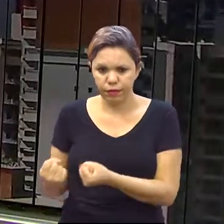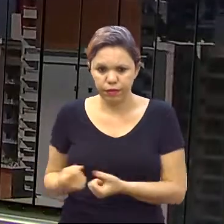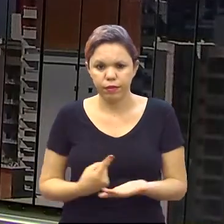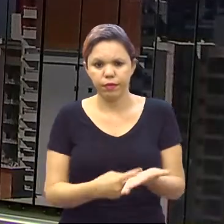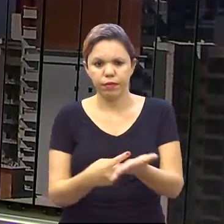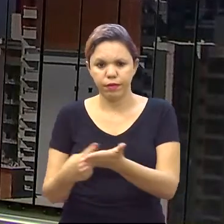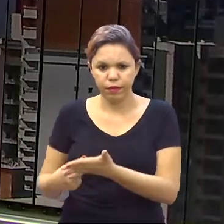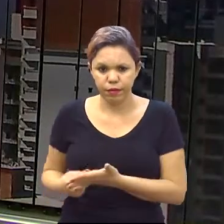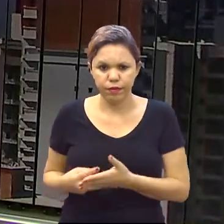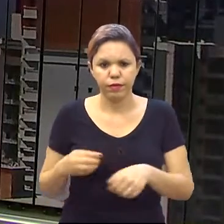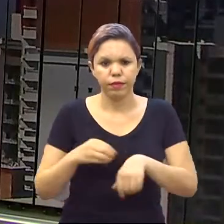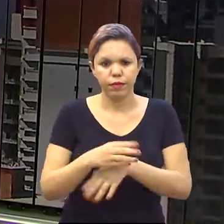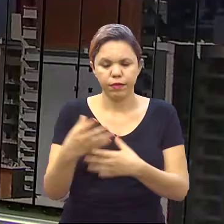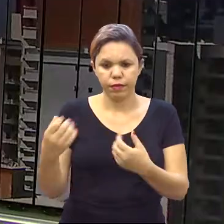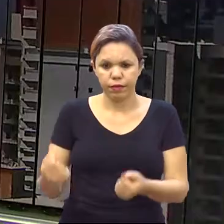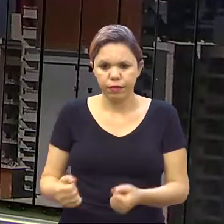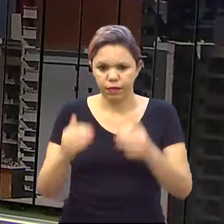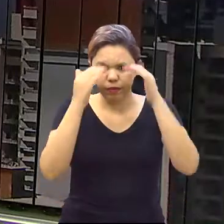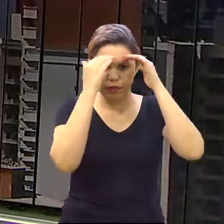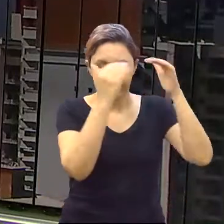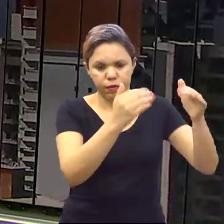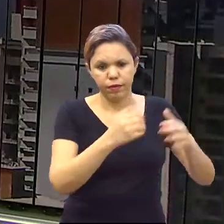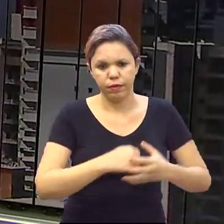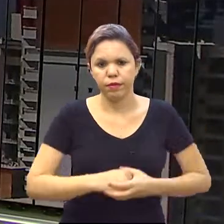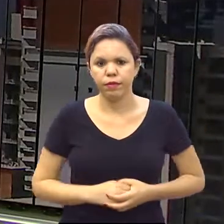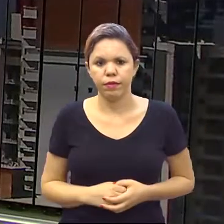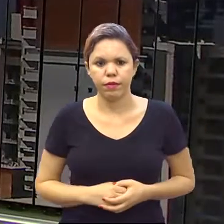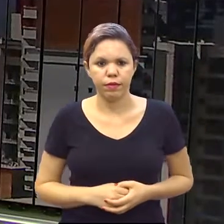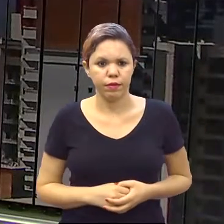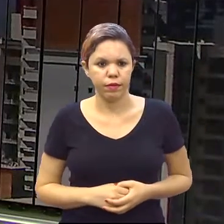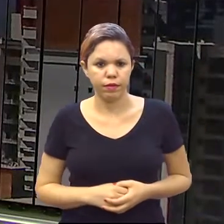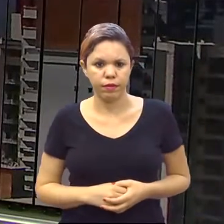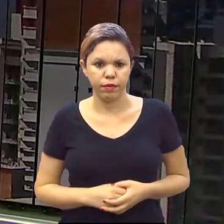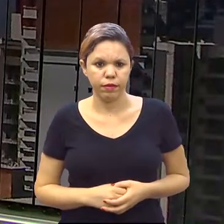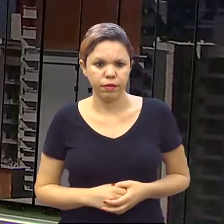consorciados são indicados aí para que eles cumpram?